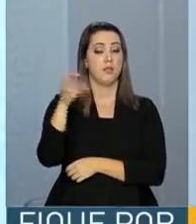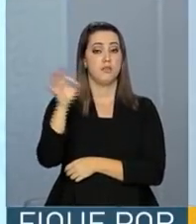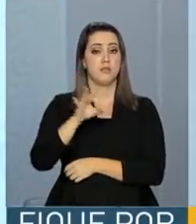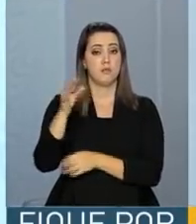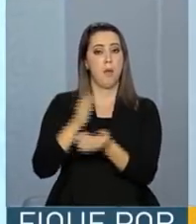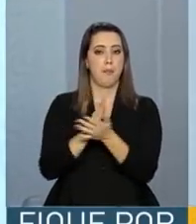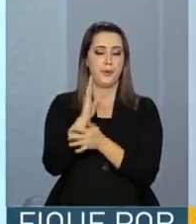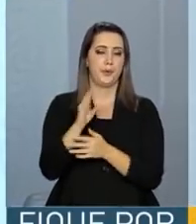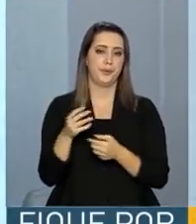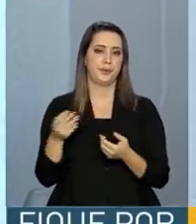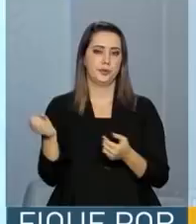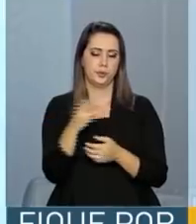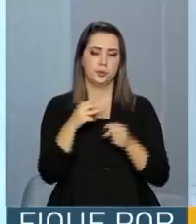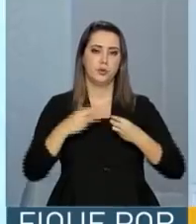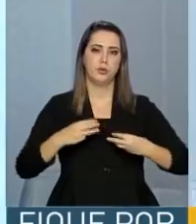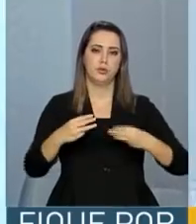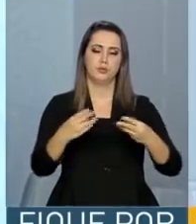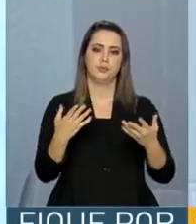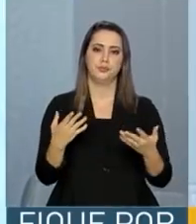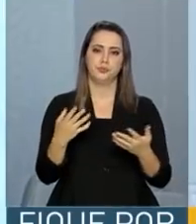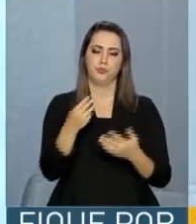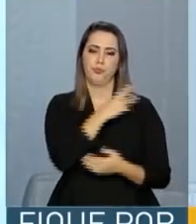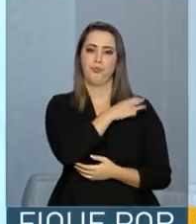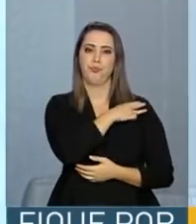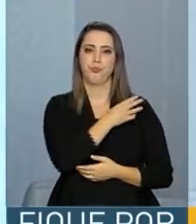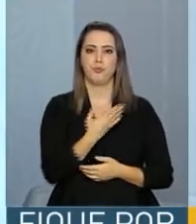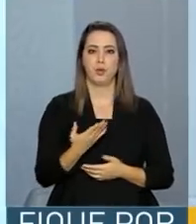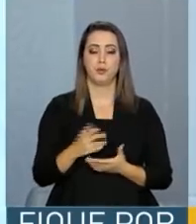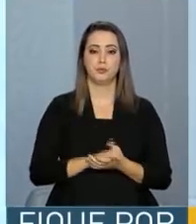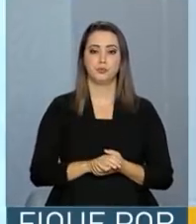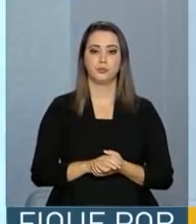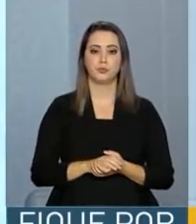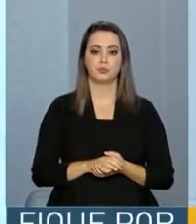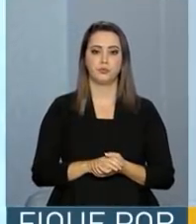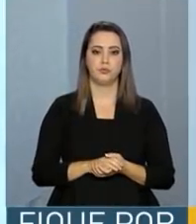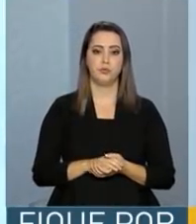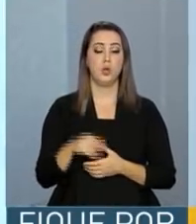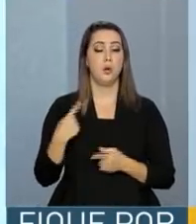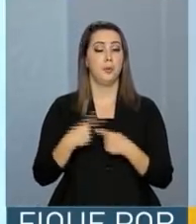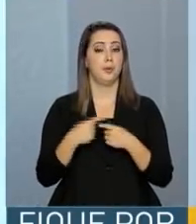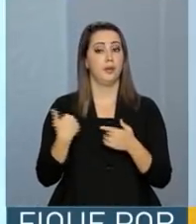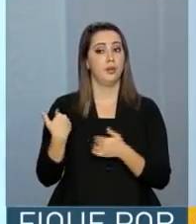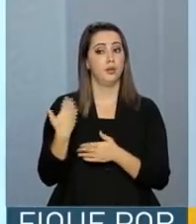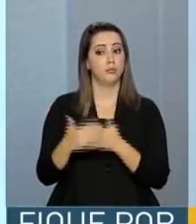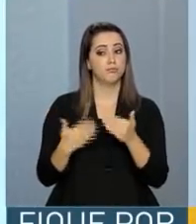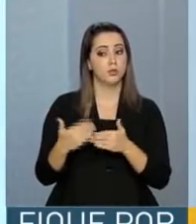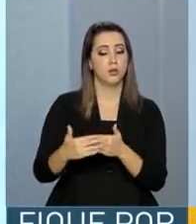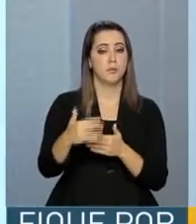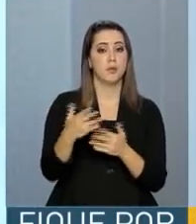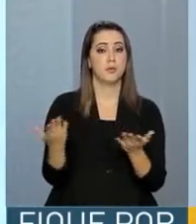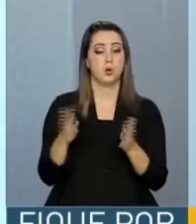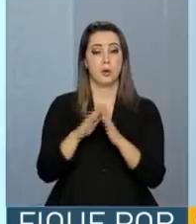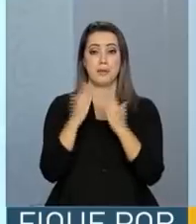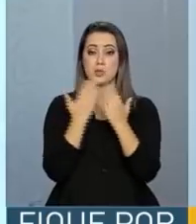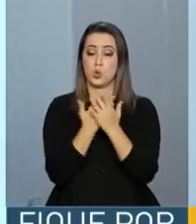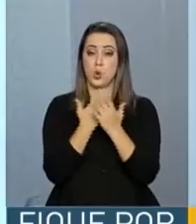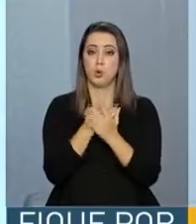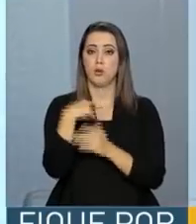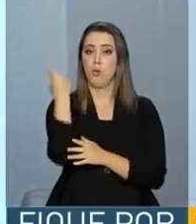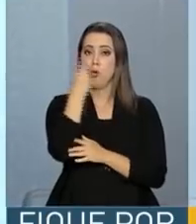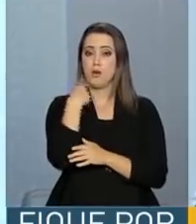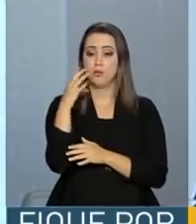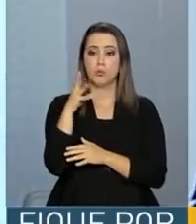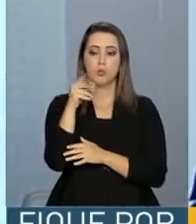médio até porque nós caminhamos pra a escola em tempo integral estamos destinando recursos e recursos vultosos